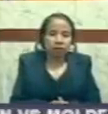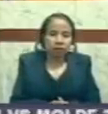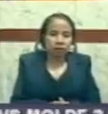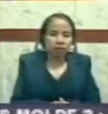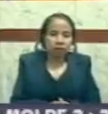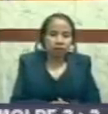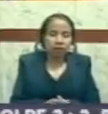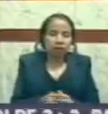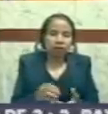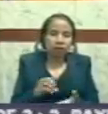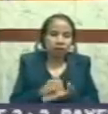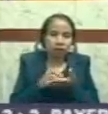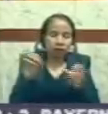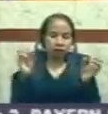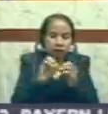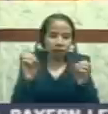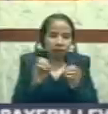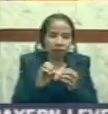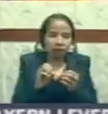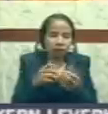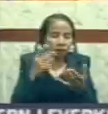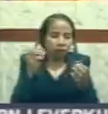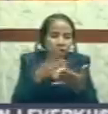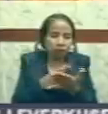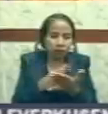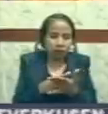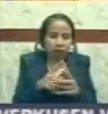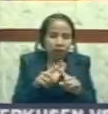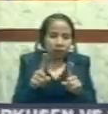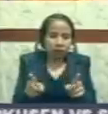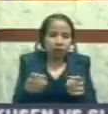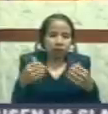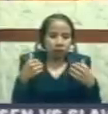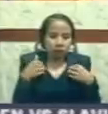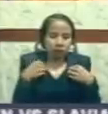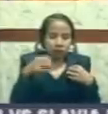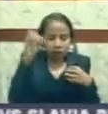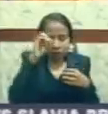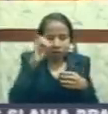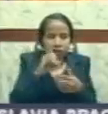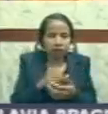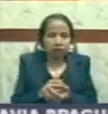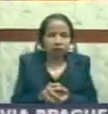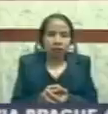despesas da RAIOA, lá ia para proposta, mas em vez de ir a observação.